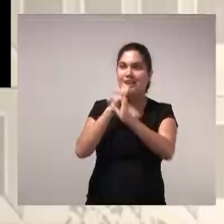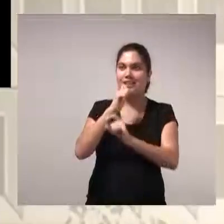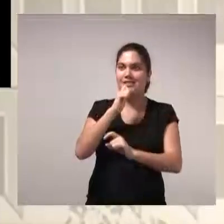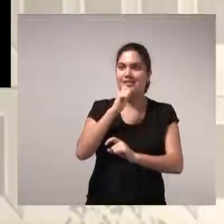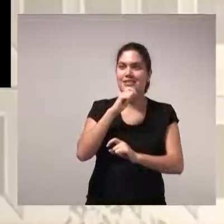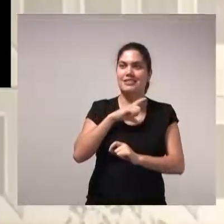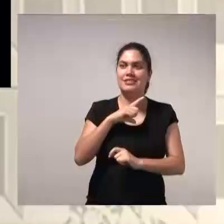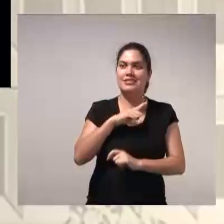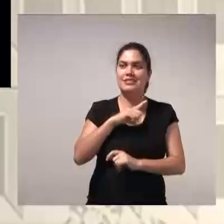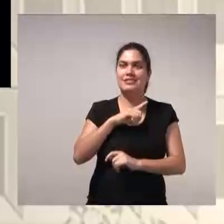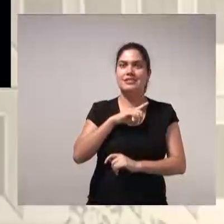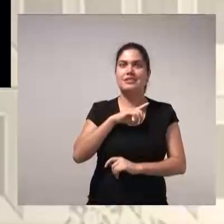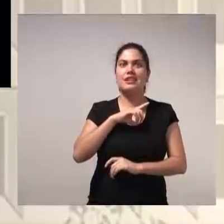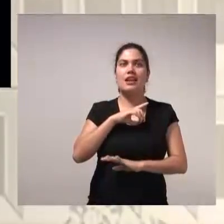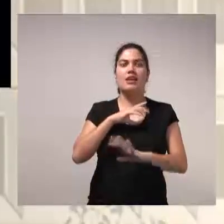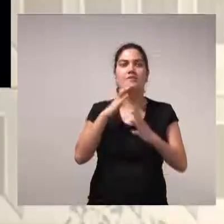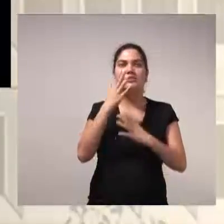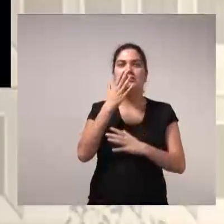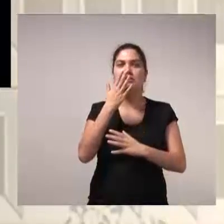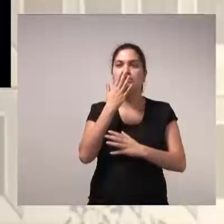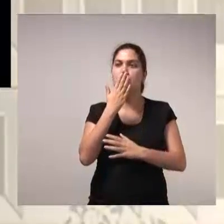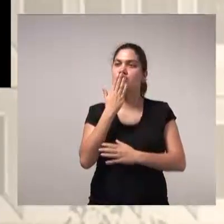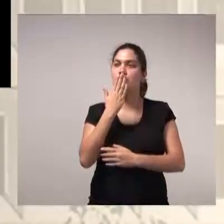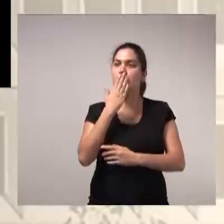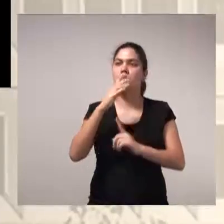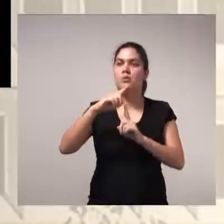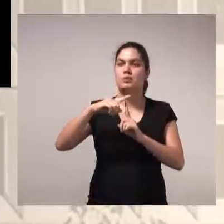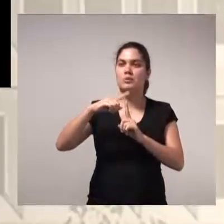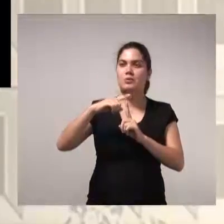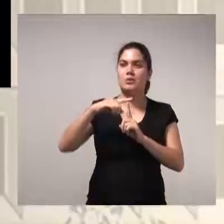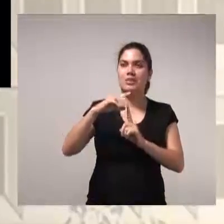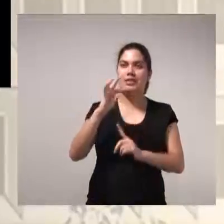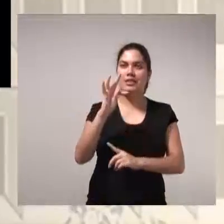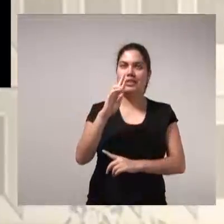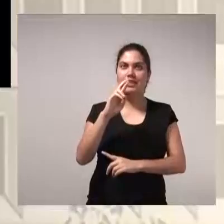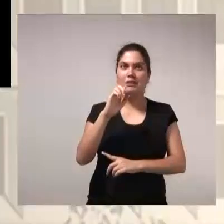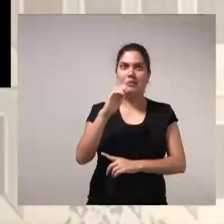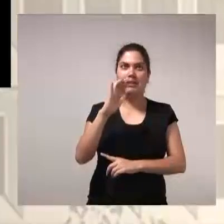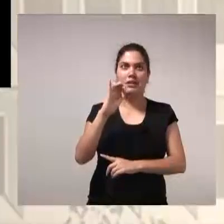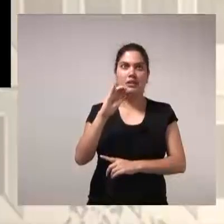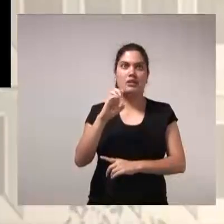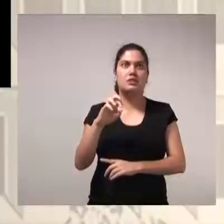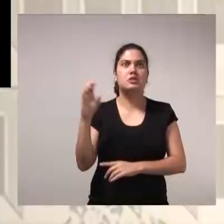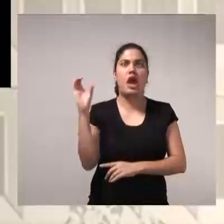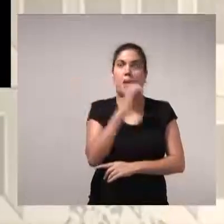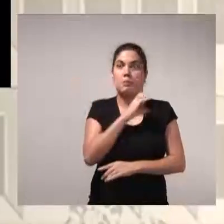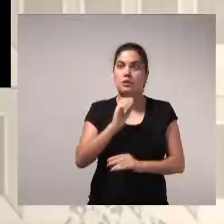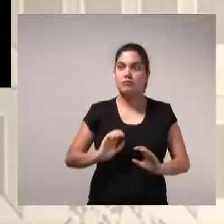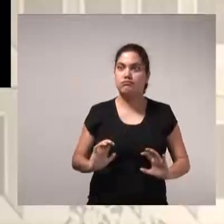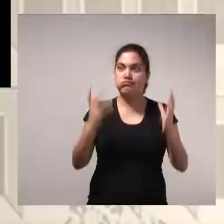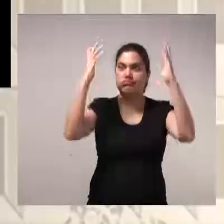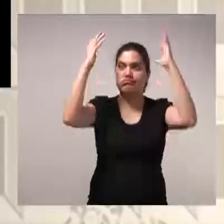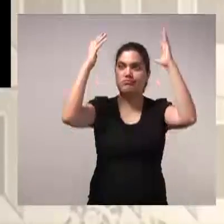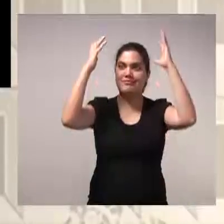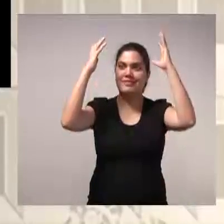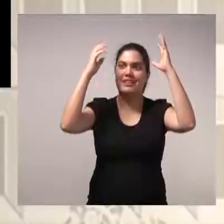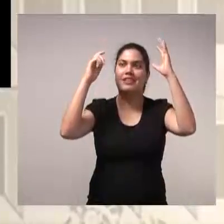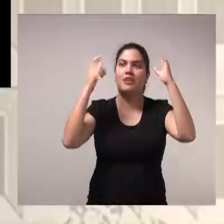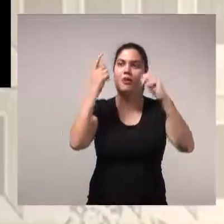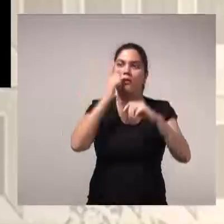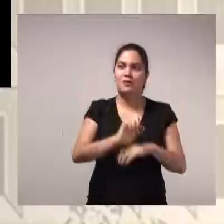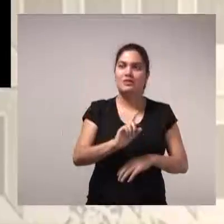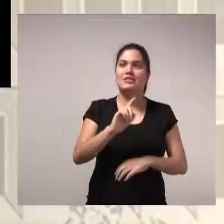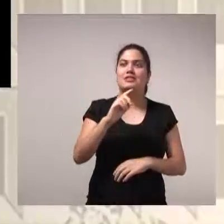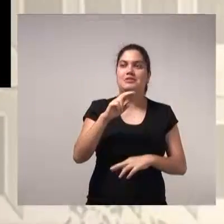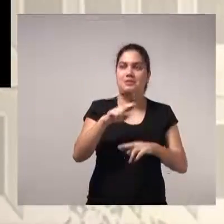espécie a bucha, que é uma trepadeira de crescimento rápido, né? Que foi capaz, então, de, através de